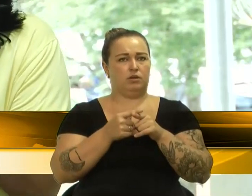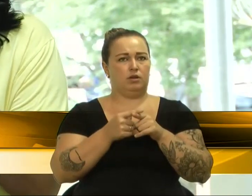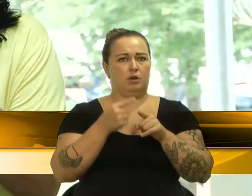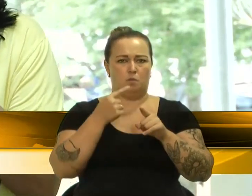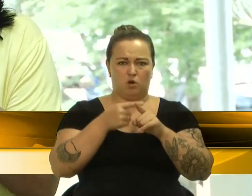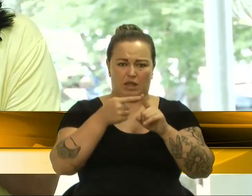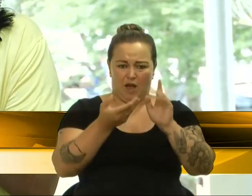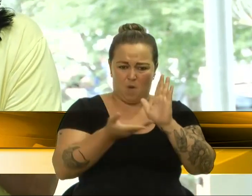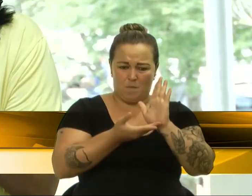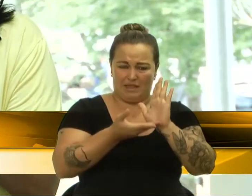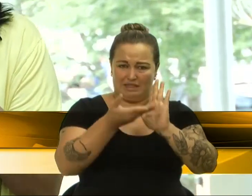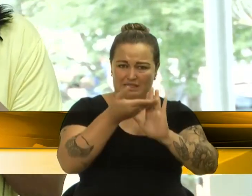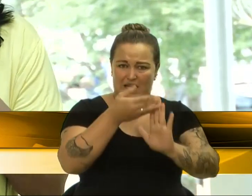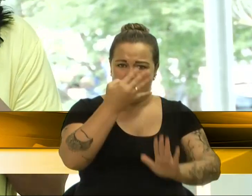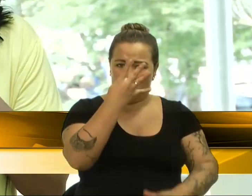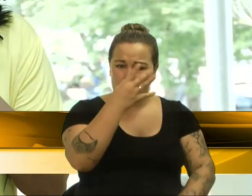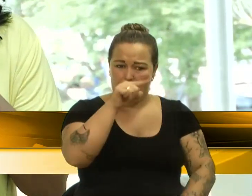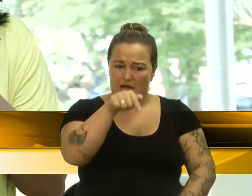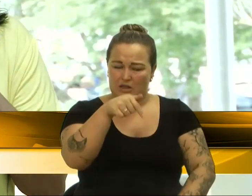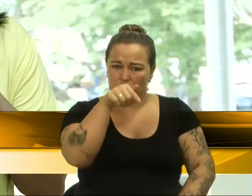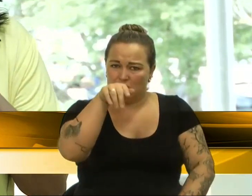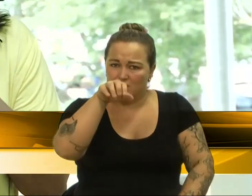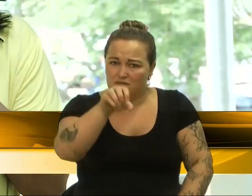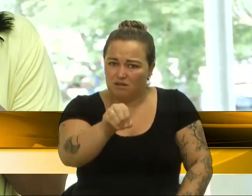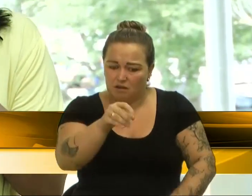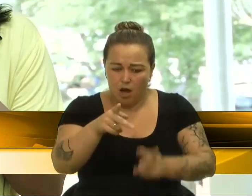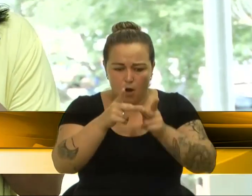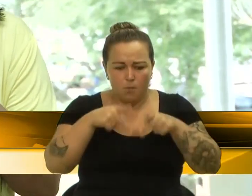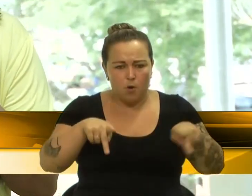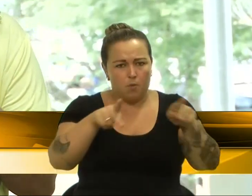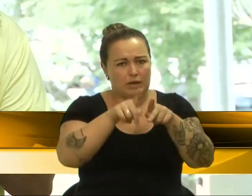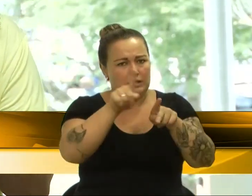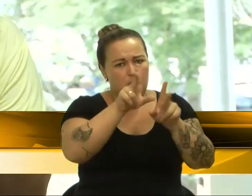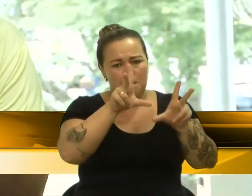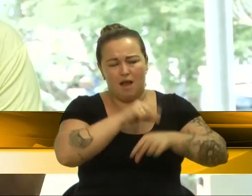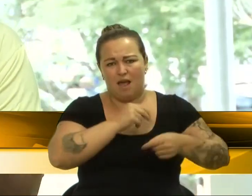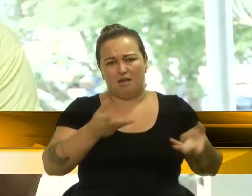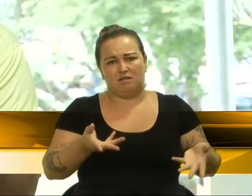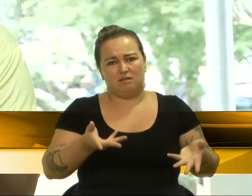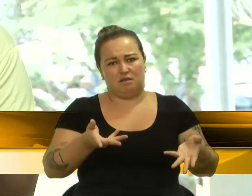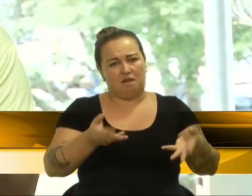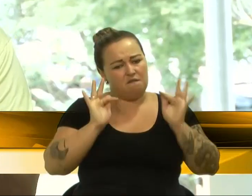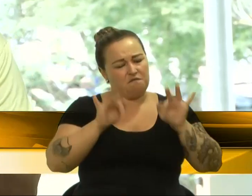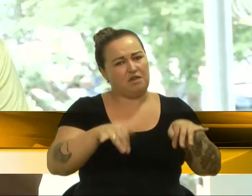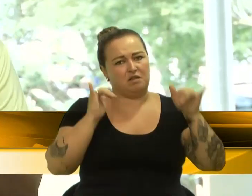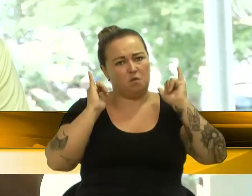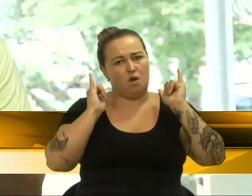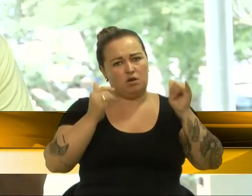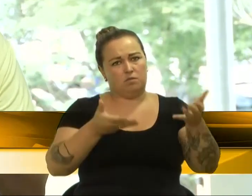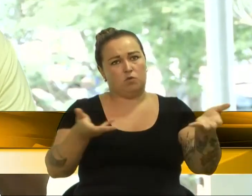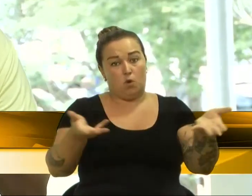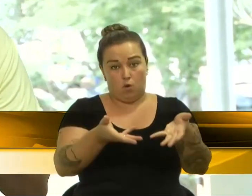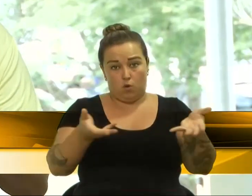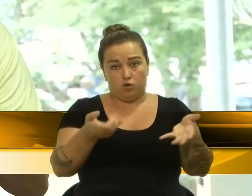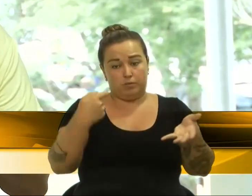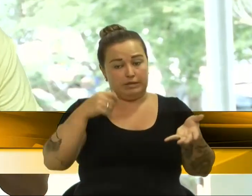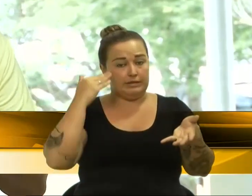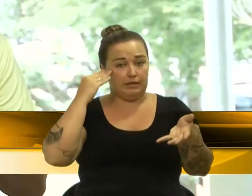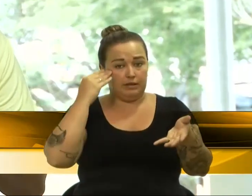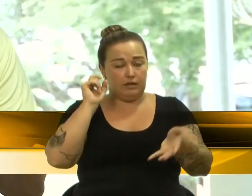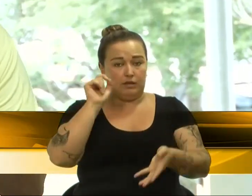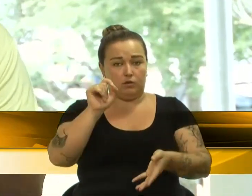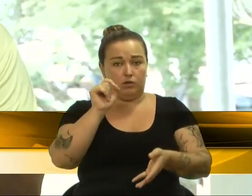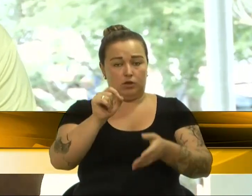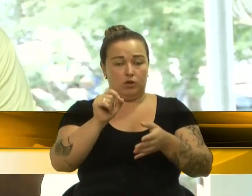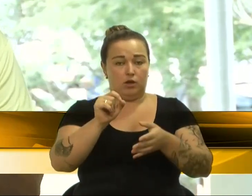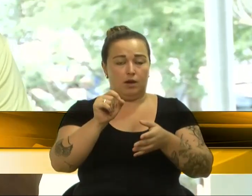para R$ 4,70. É muito caro, a população não merece, então a gente vai acabar com o transporte público de Caxias. Hoje, a gente tem que entender que o